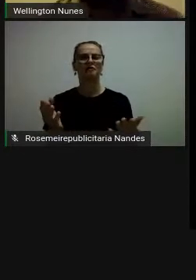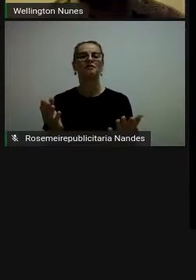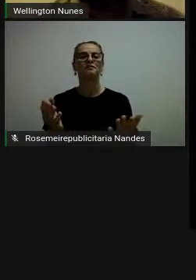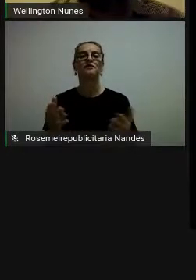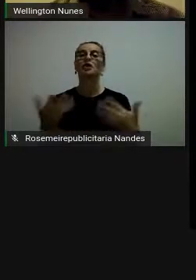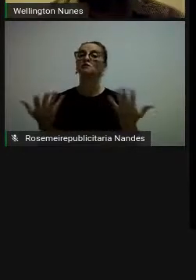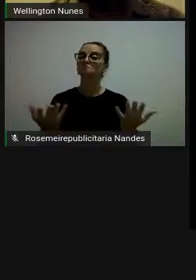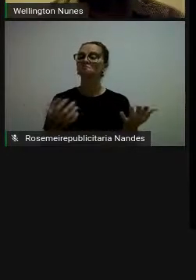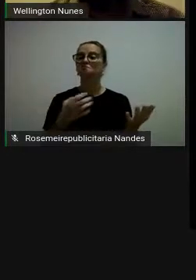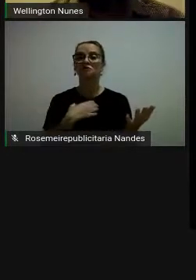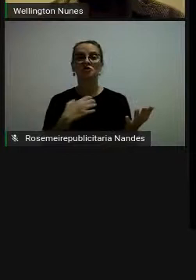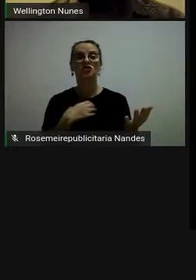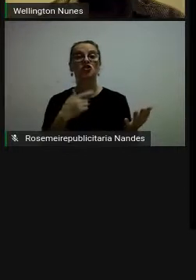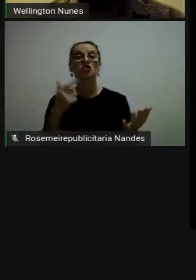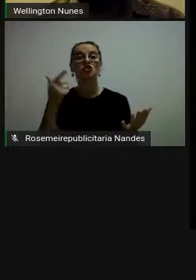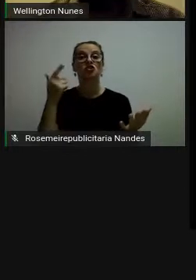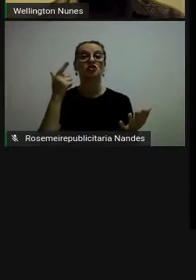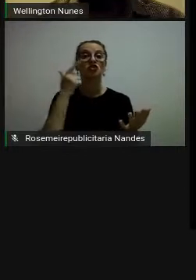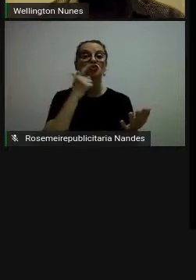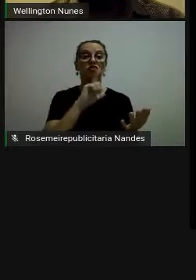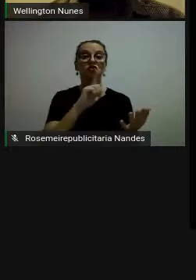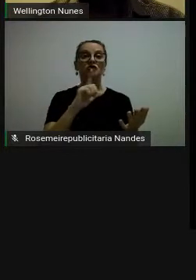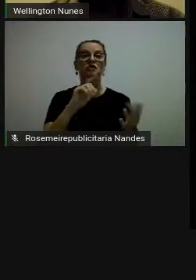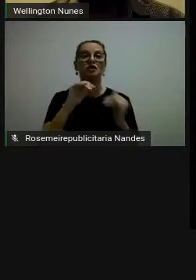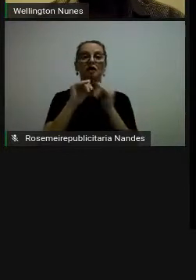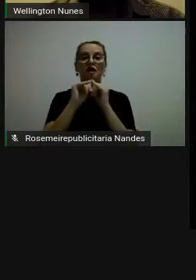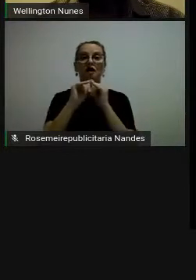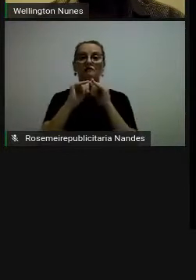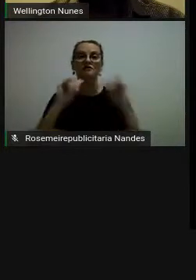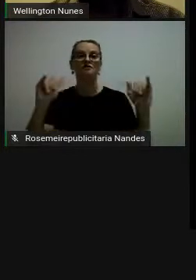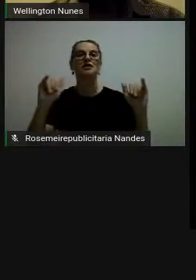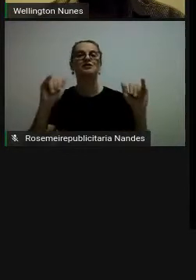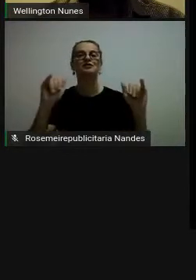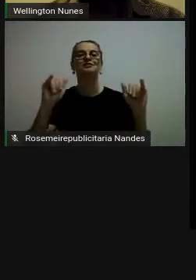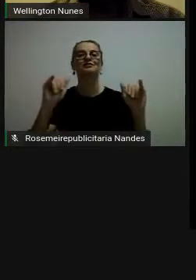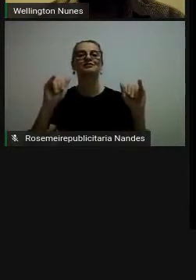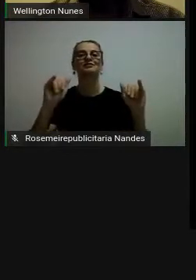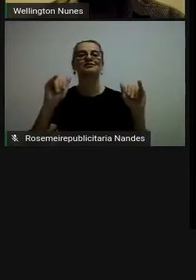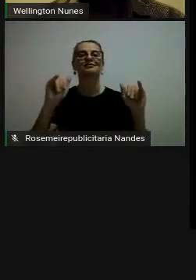de conseguir informação de um objeto.